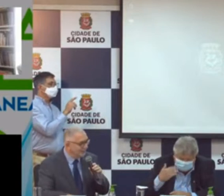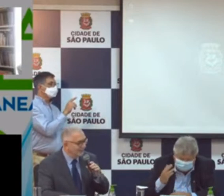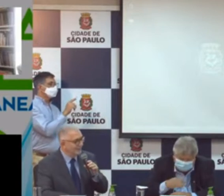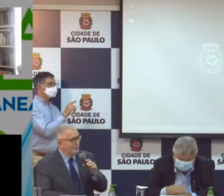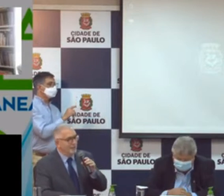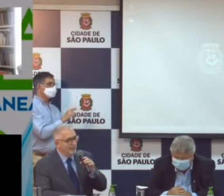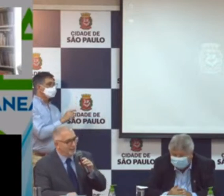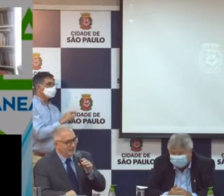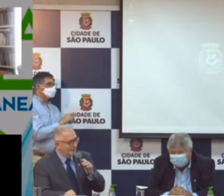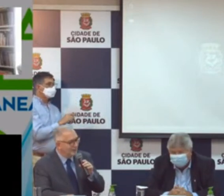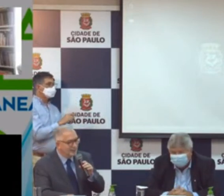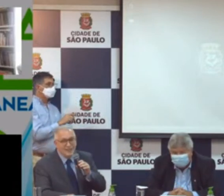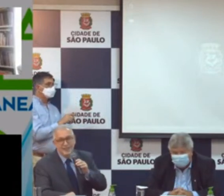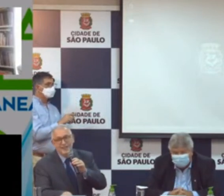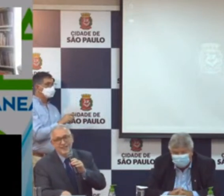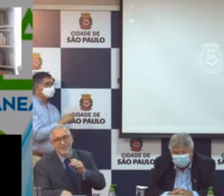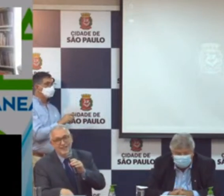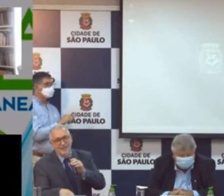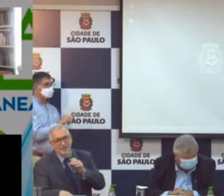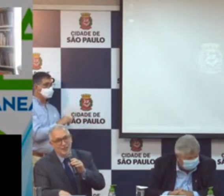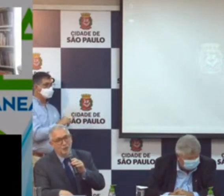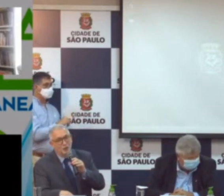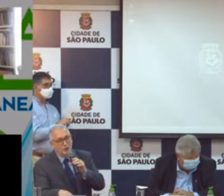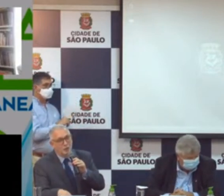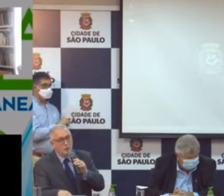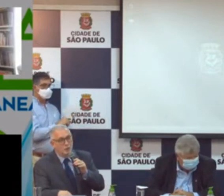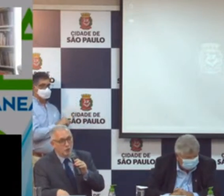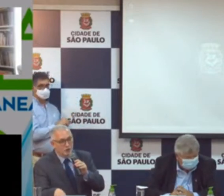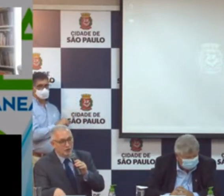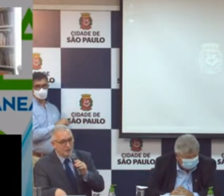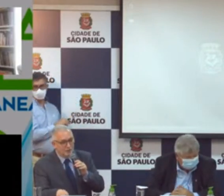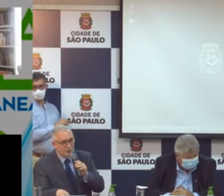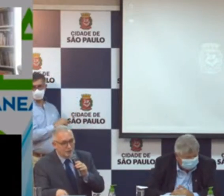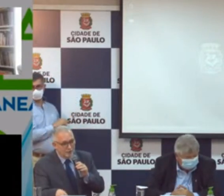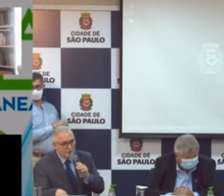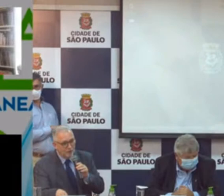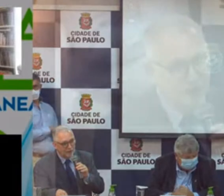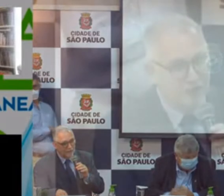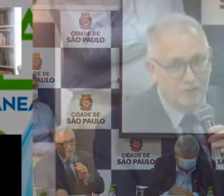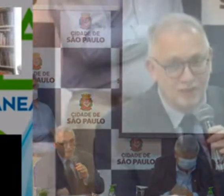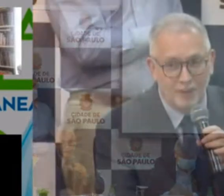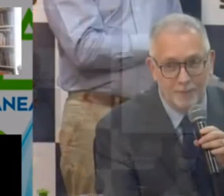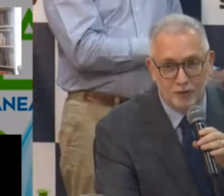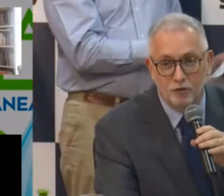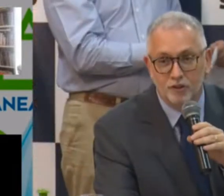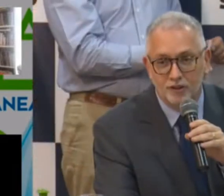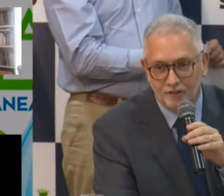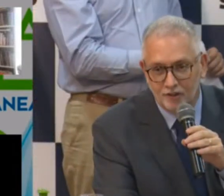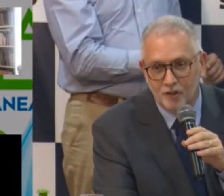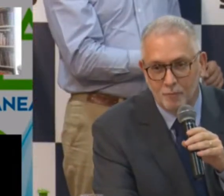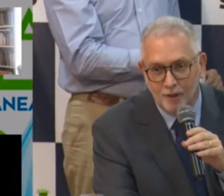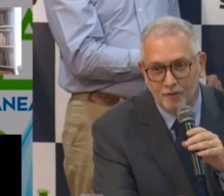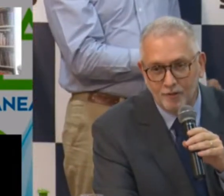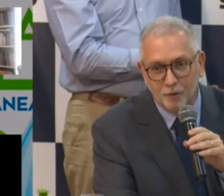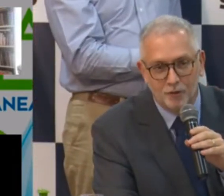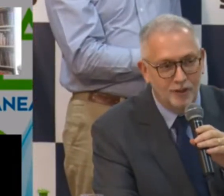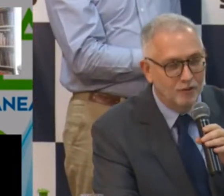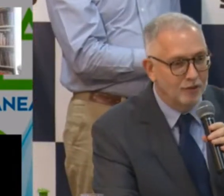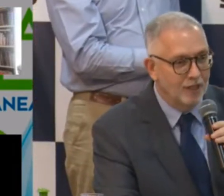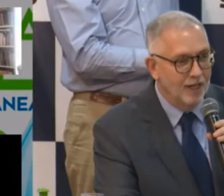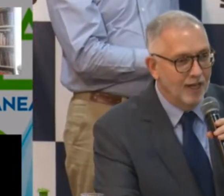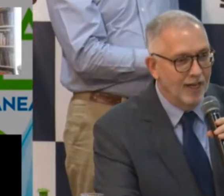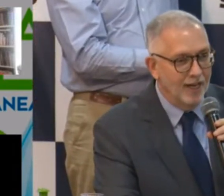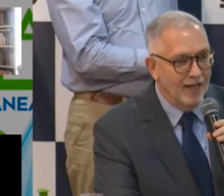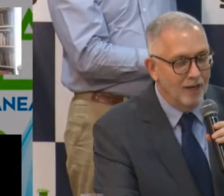né? Bem antes. Né? Desde o governo Montoro já trabalhou também com a questão do saneamento no estado de São Paulo. Né?